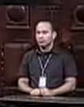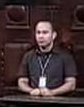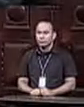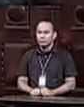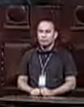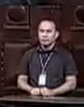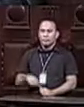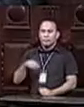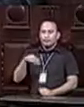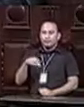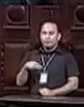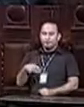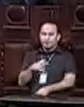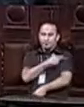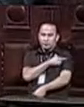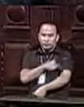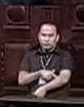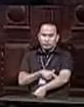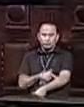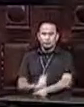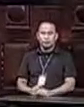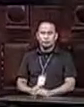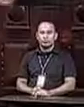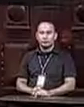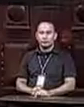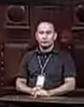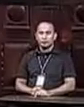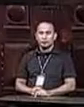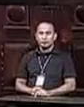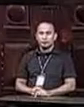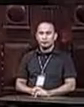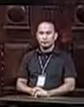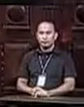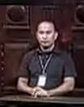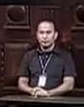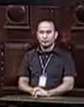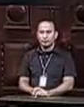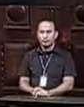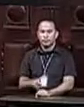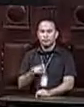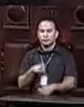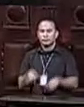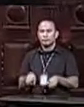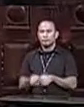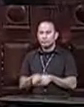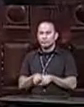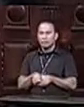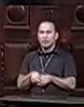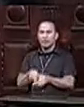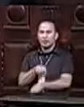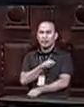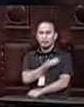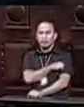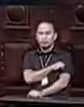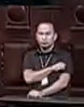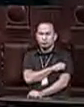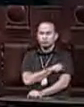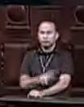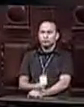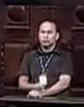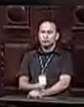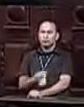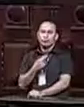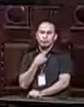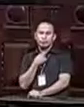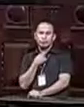com o Ministério da Educação, com as municipalidades implicadas, que implica também alunos de rede municipal. Agora não pode de uma hora